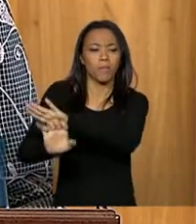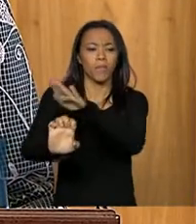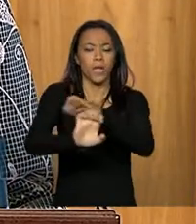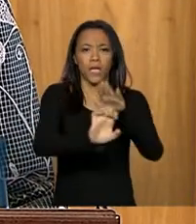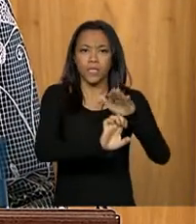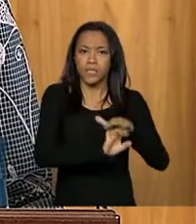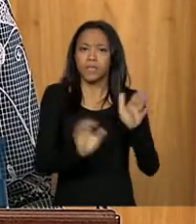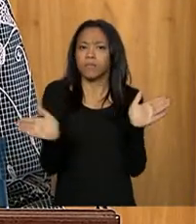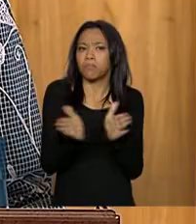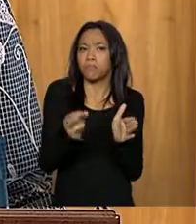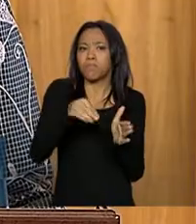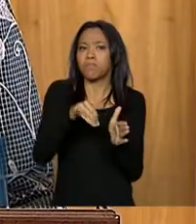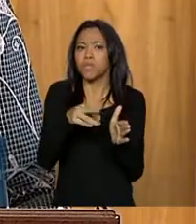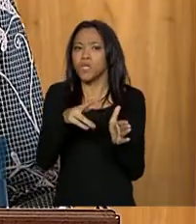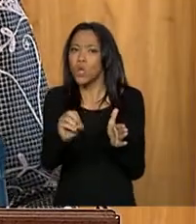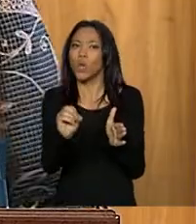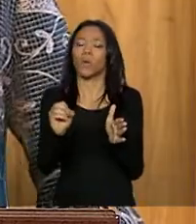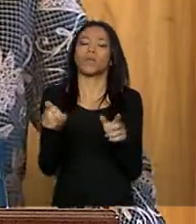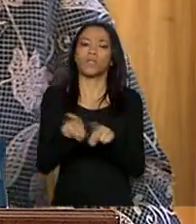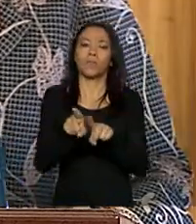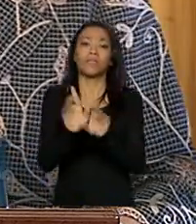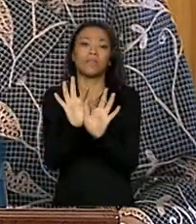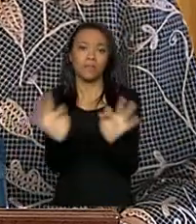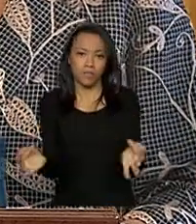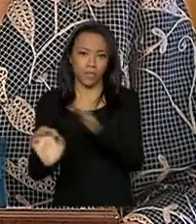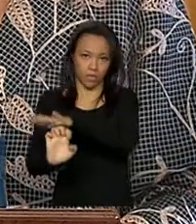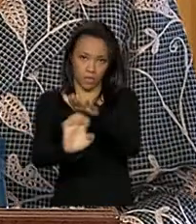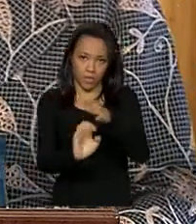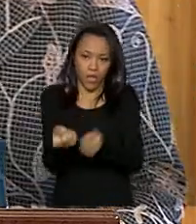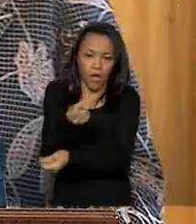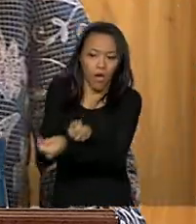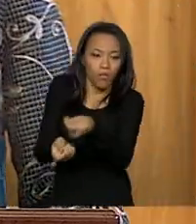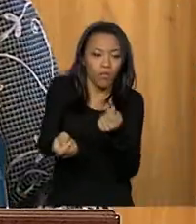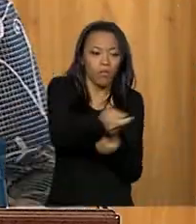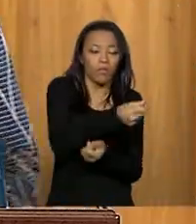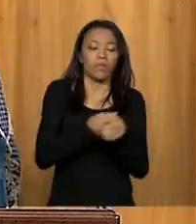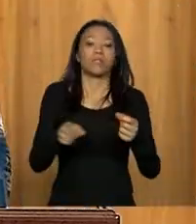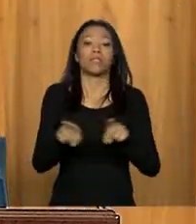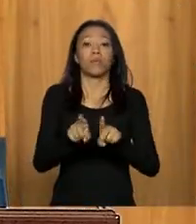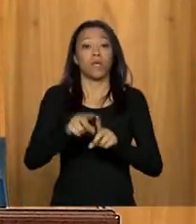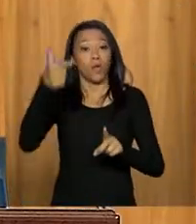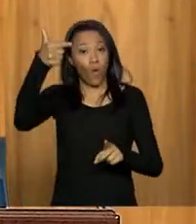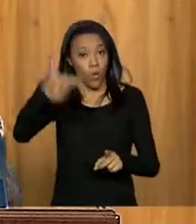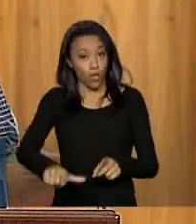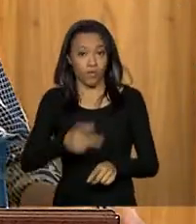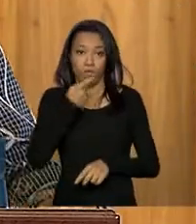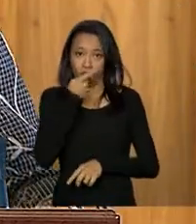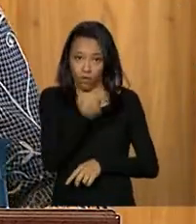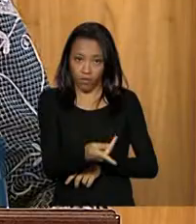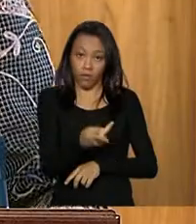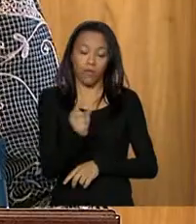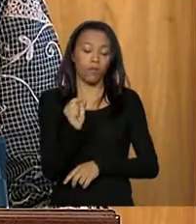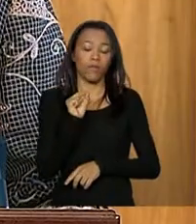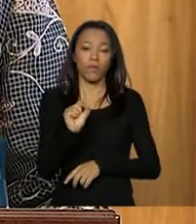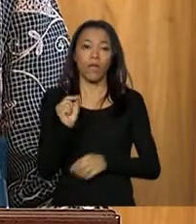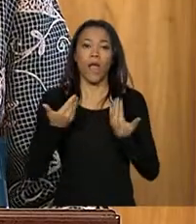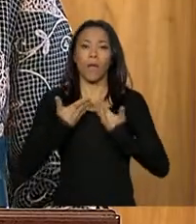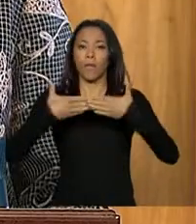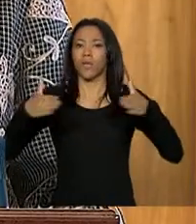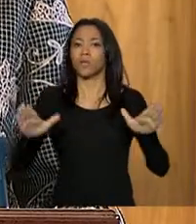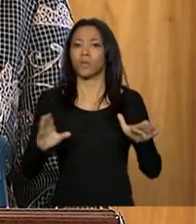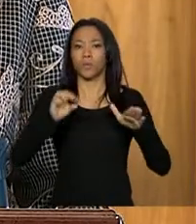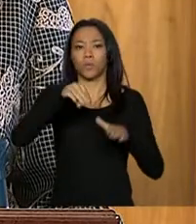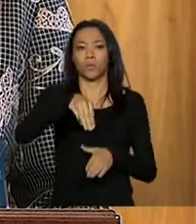micro, pequenas e médias empresas. Reiterei também o interesse do Brasil na abertura do